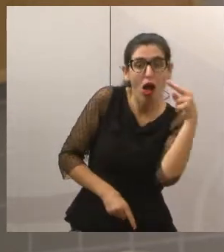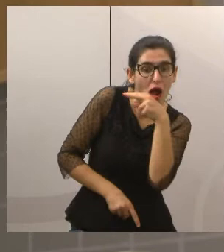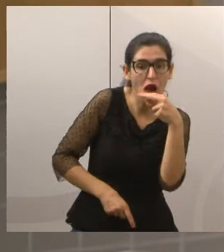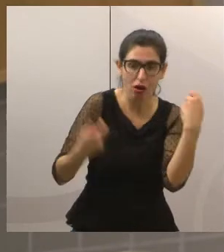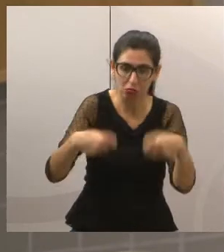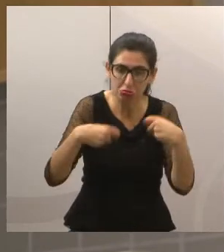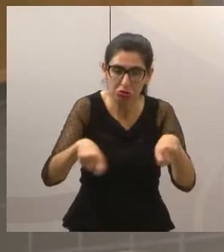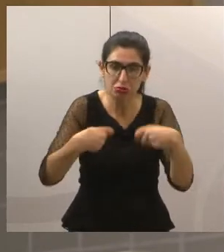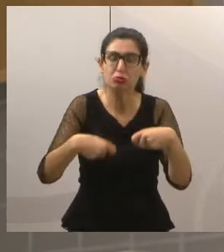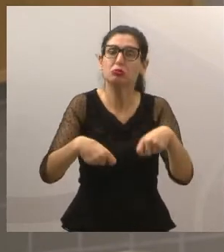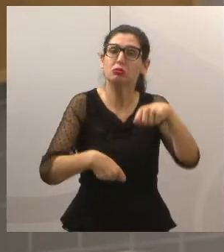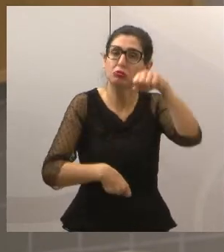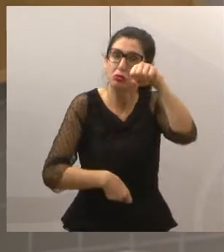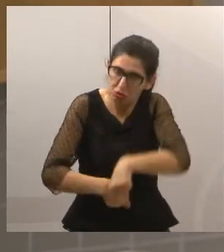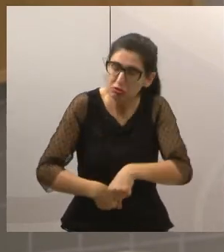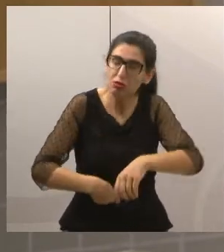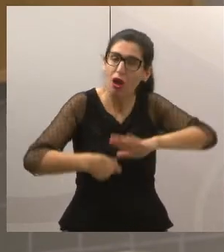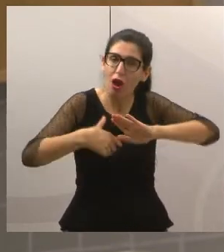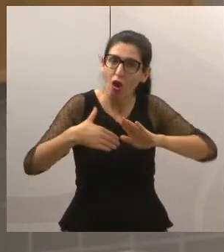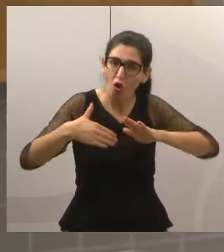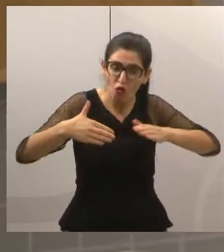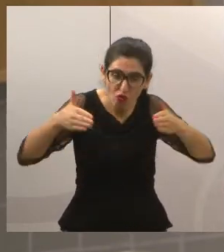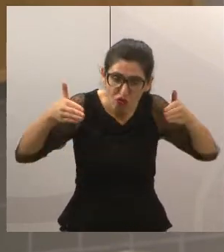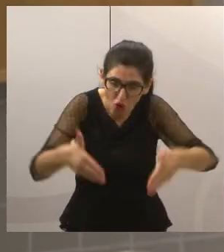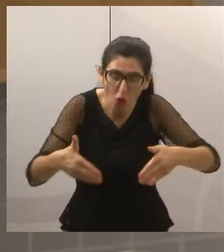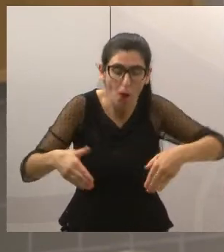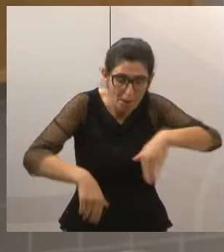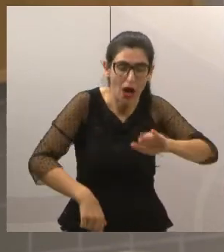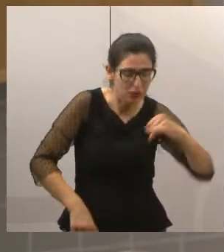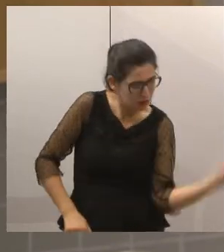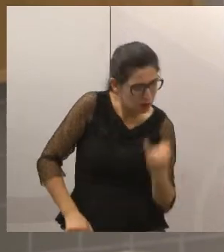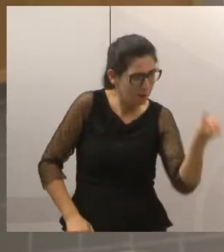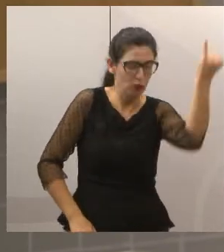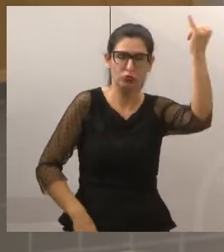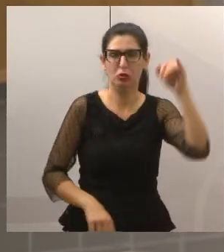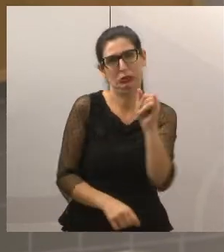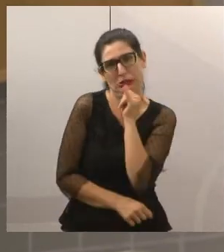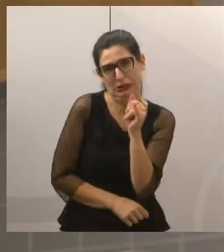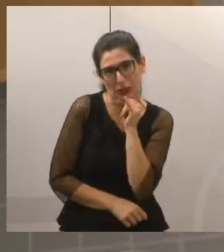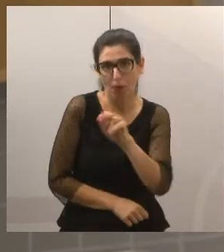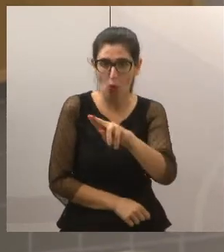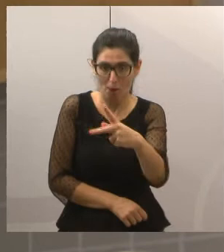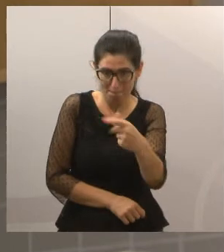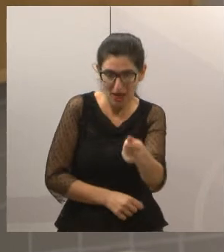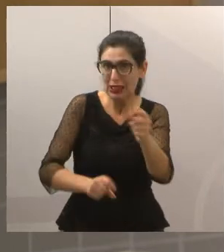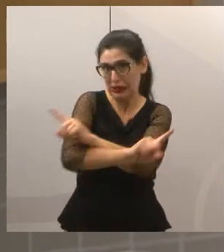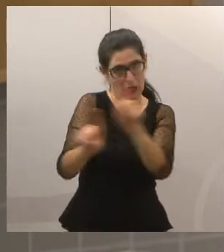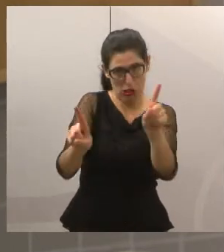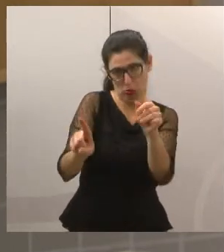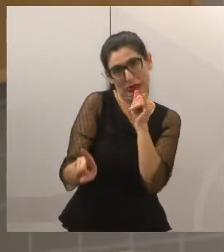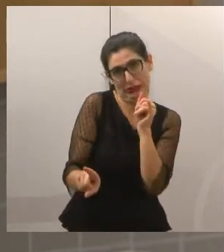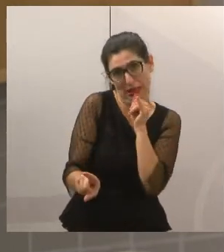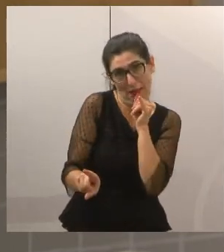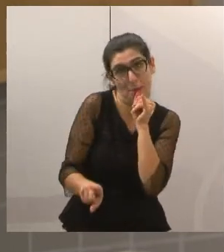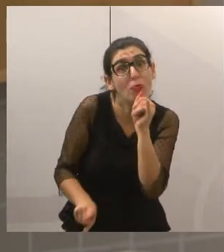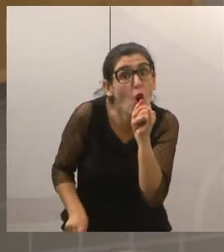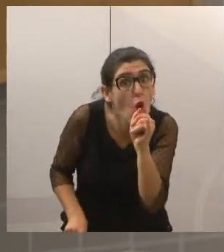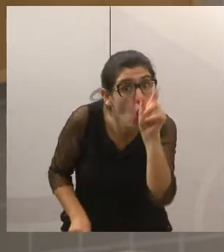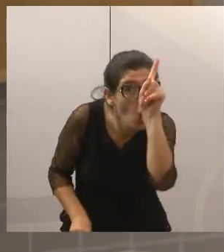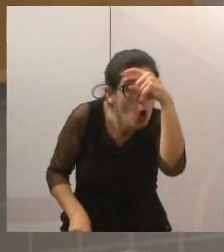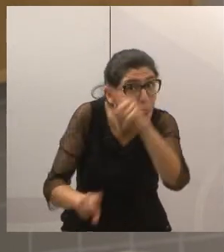instante, né? Se o UPA não tivesse sido inaugurado em 2018, daria para